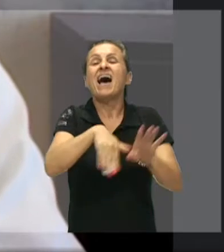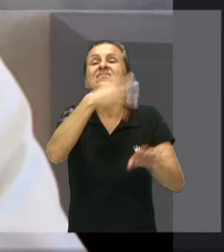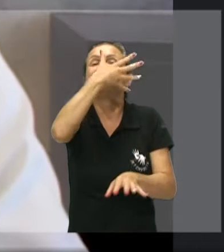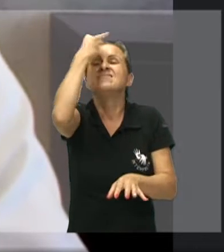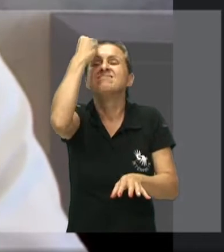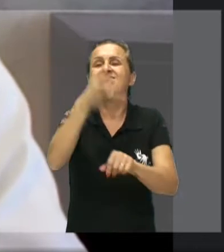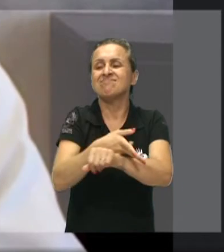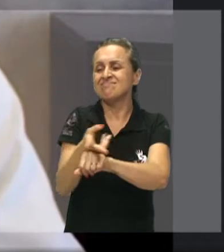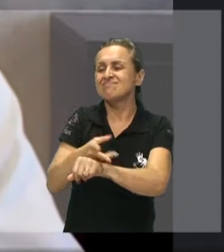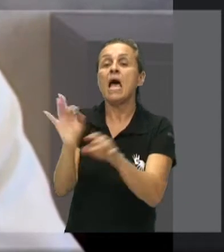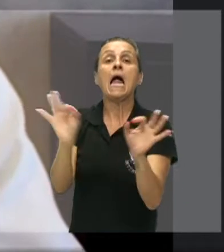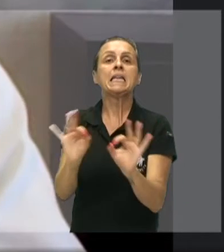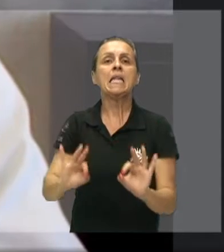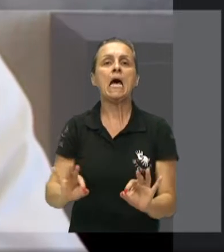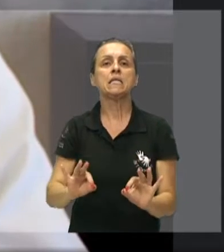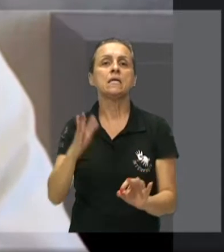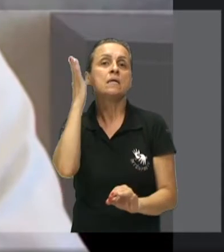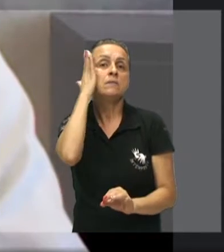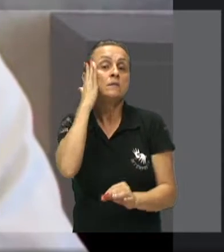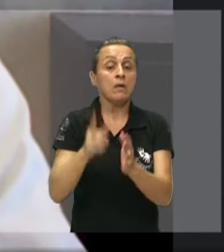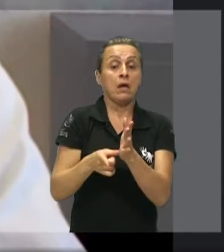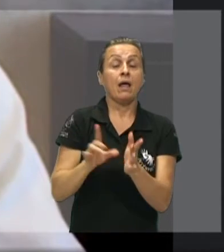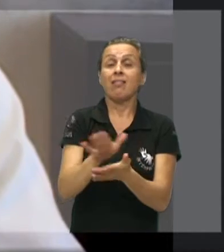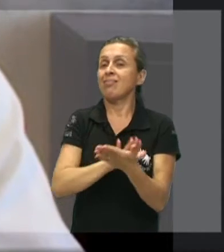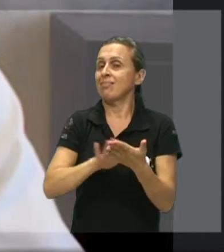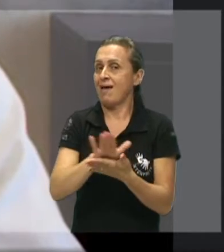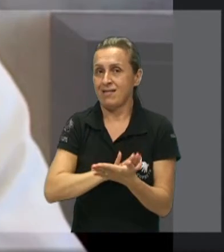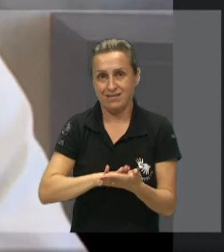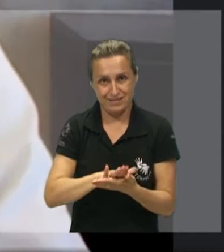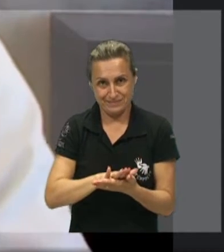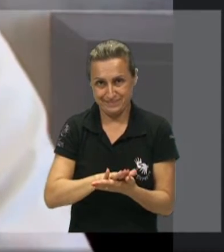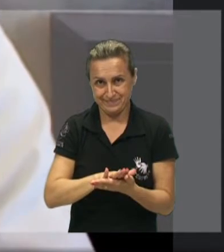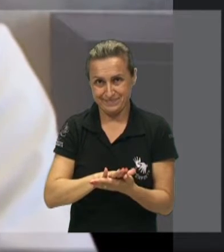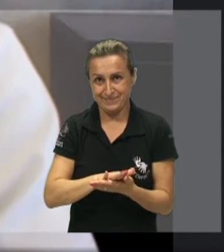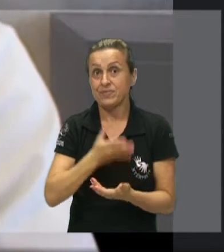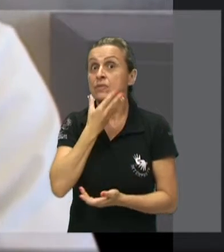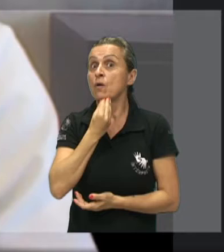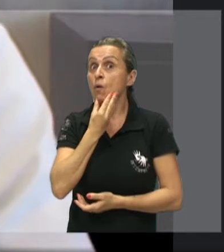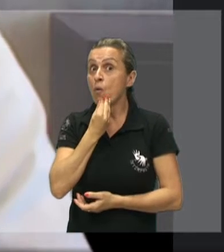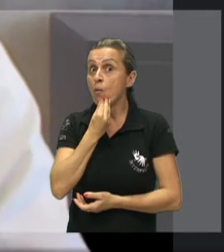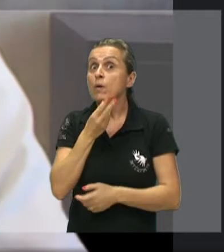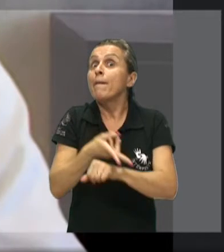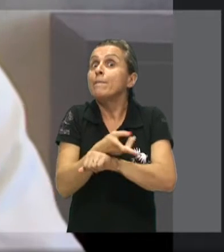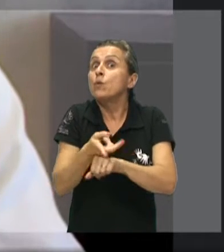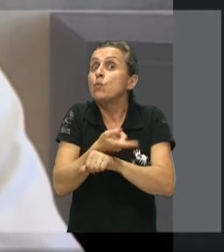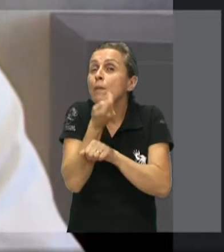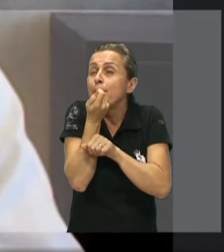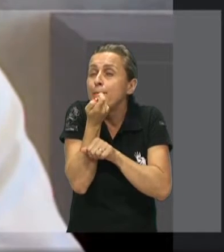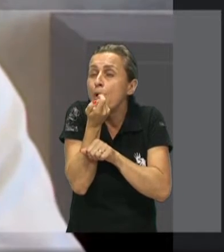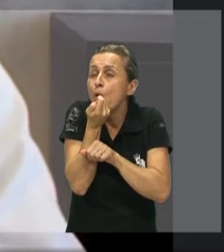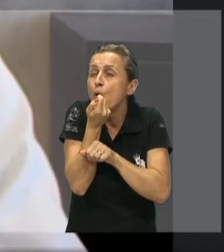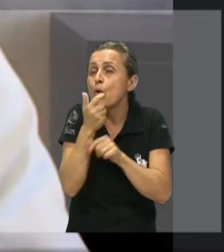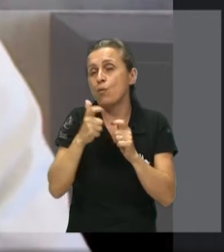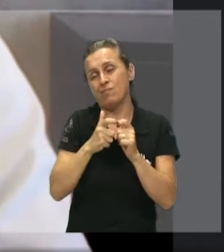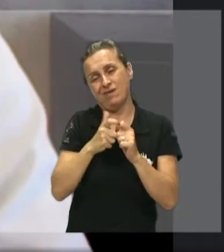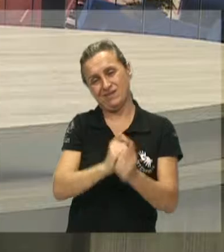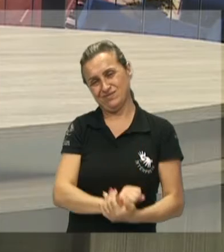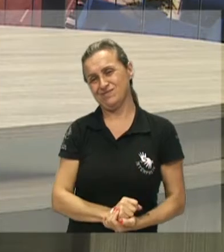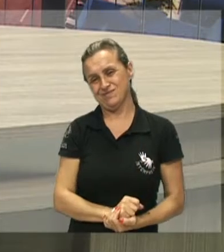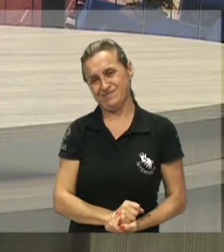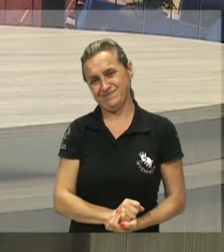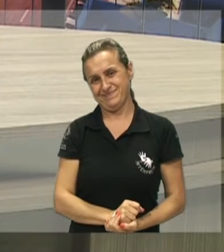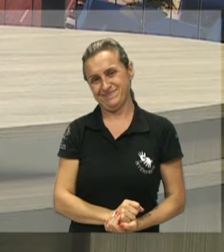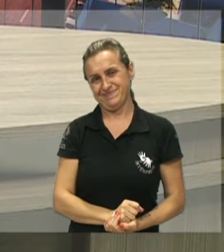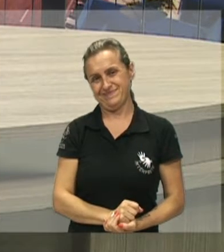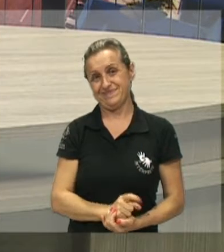assistência. Como havia sido dito, os homens procuram pouco assistência médica, né? O perigo está